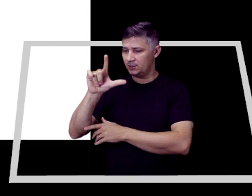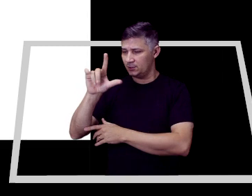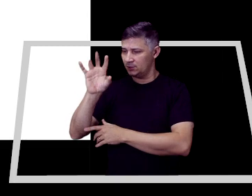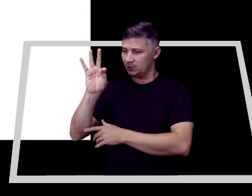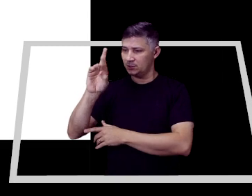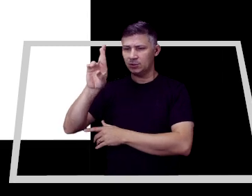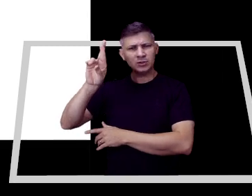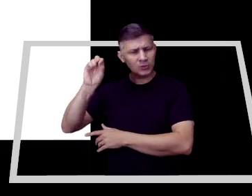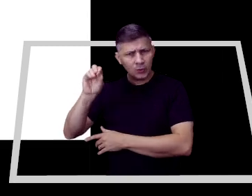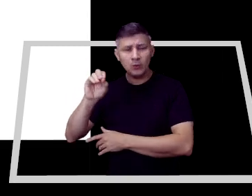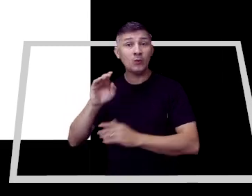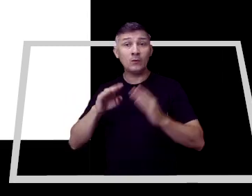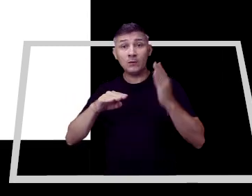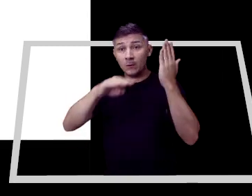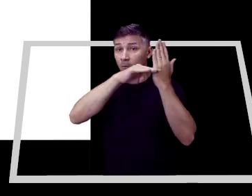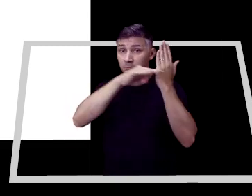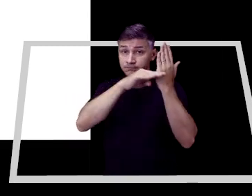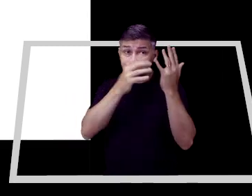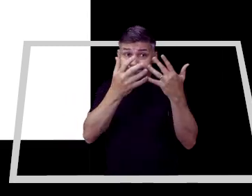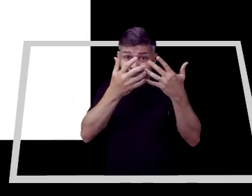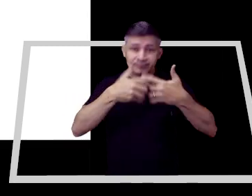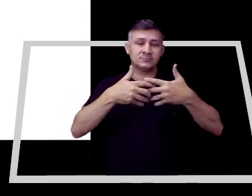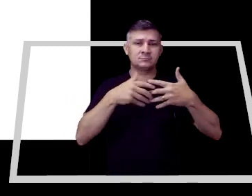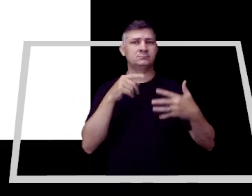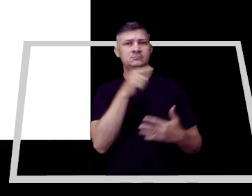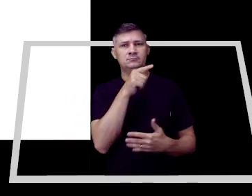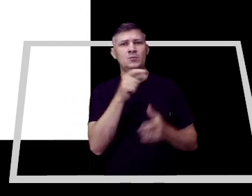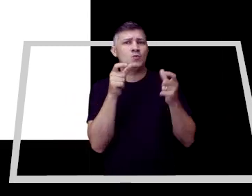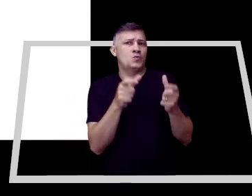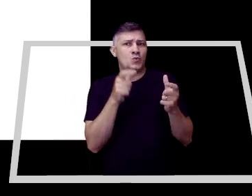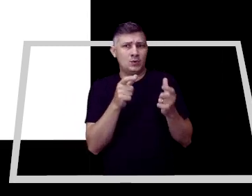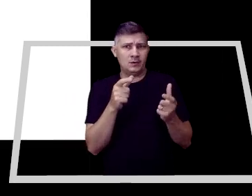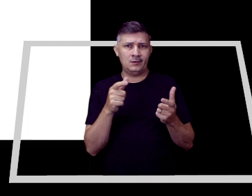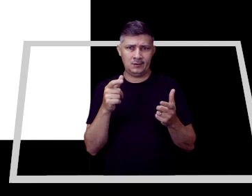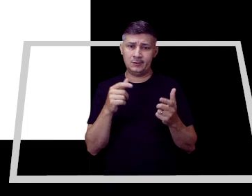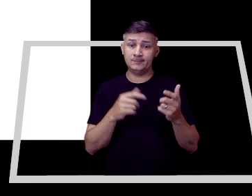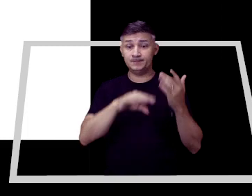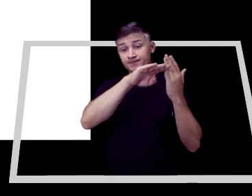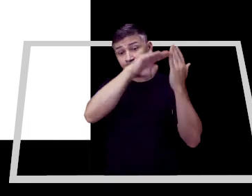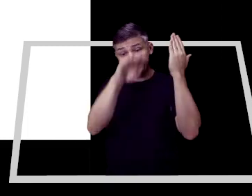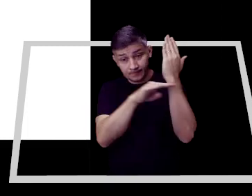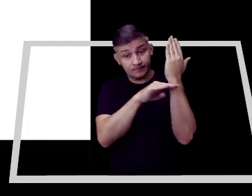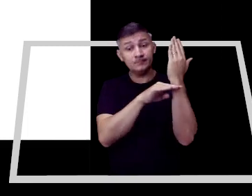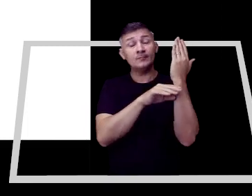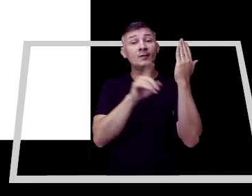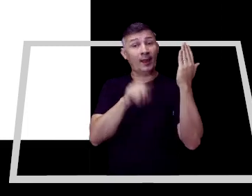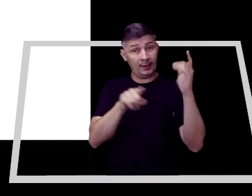filtragem, um pavimento quase íntegro, né? No pavimento superior, e um pavimento inferior